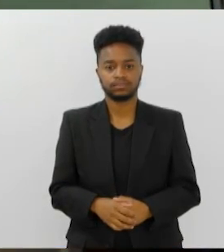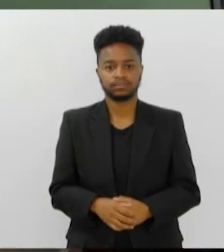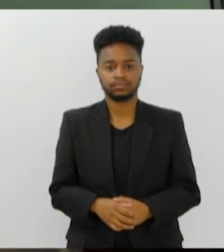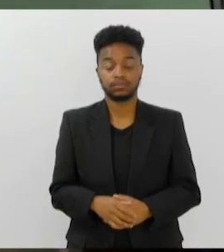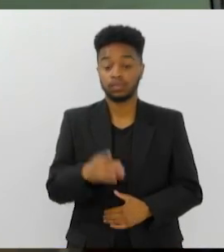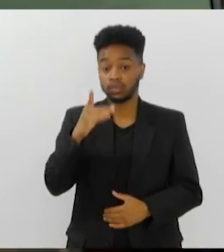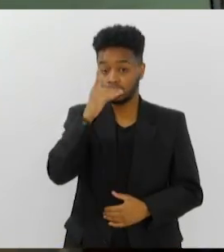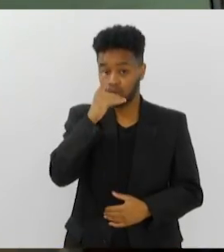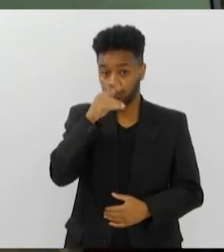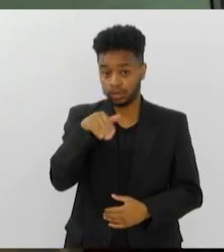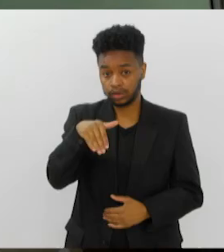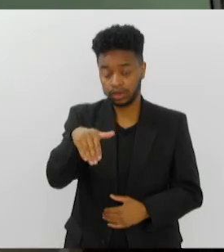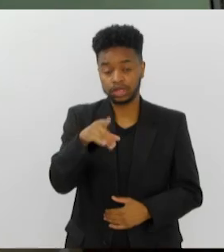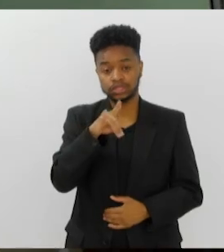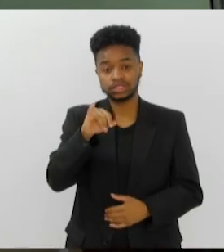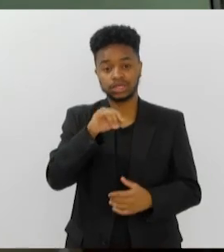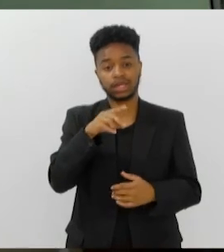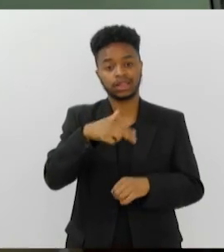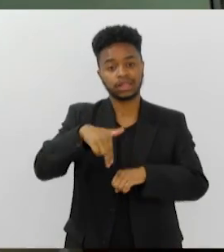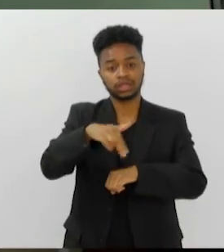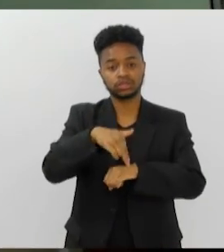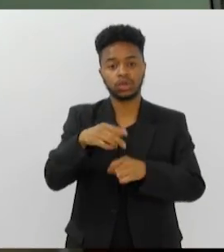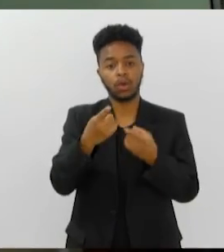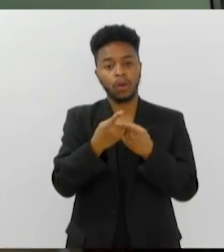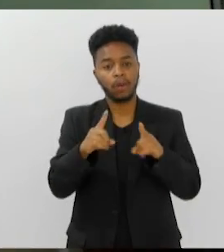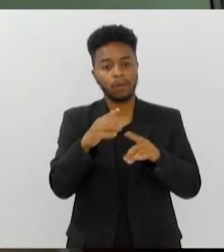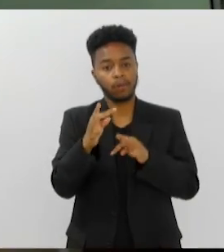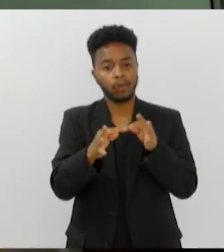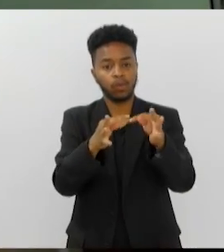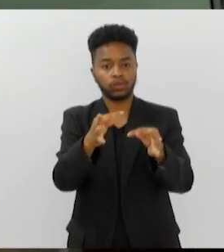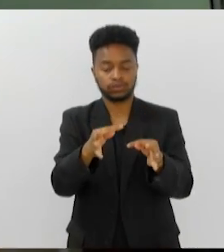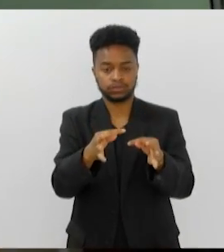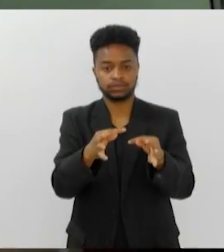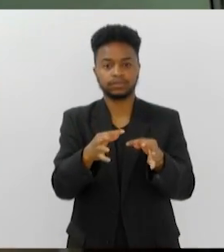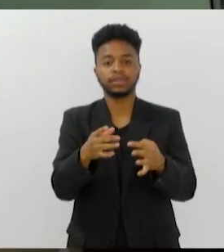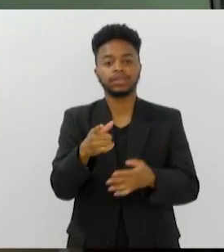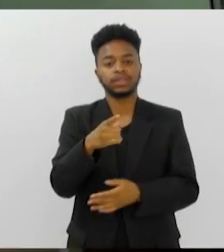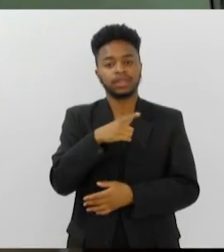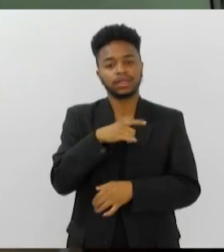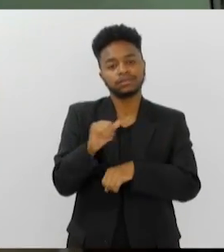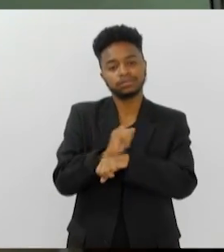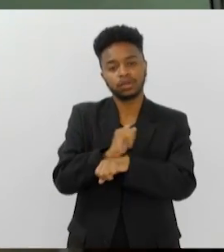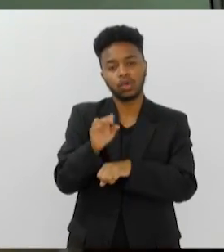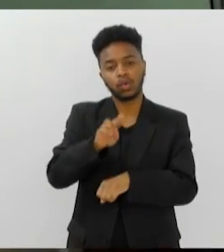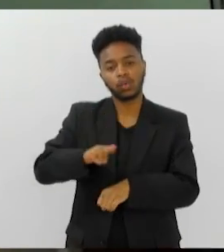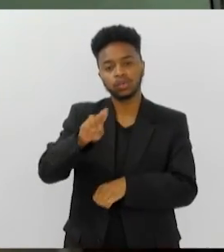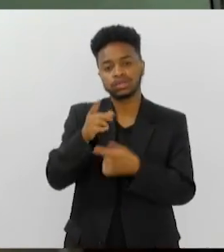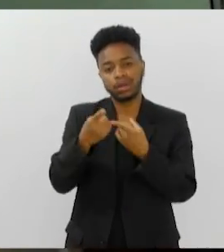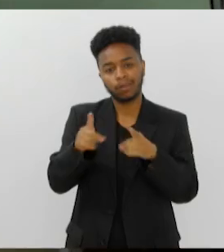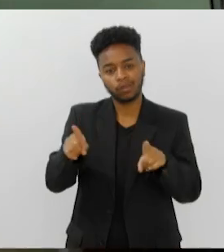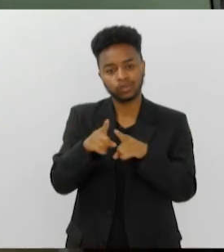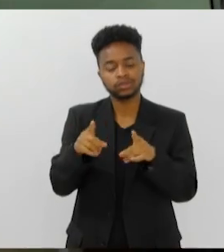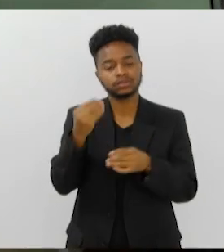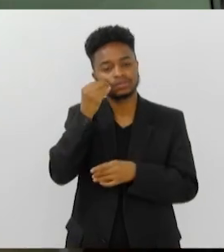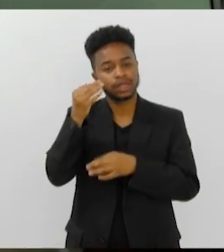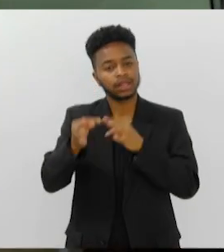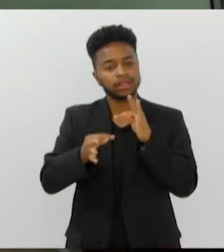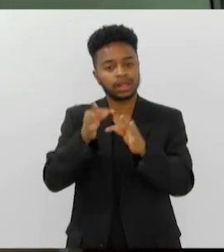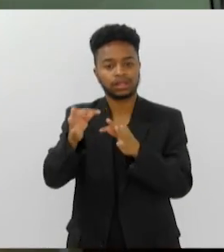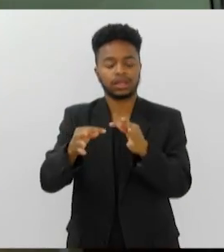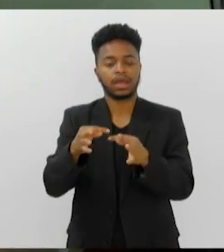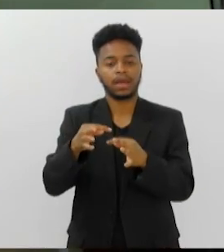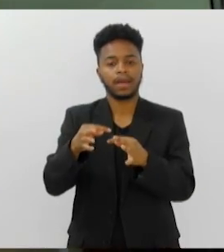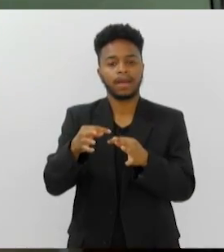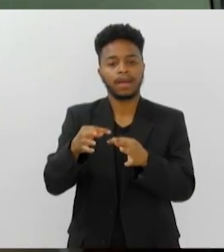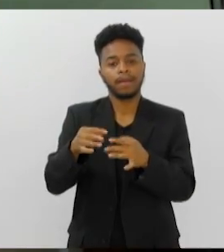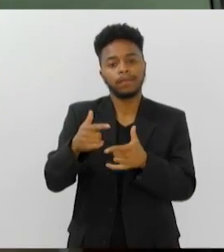E domingo é o Dia Nacional da Musicoterapia, técnica que utiliza a música para tratar problemas